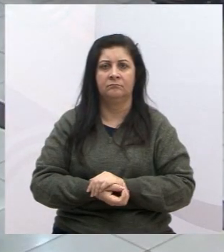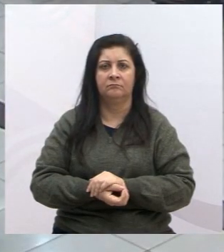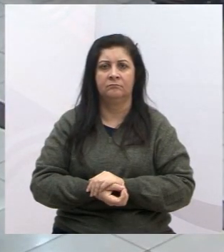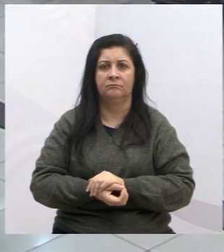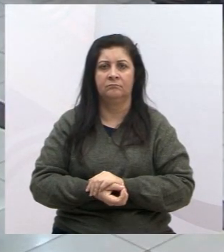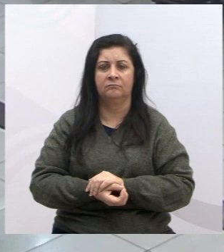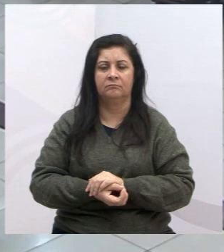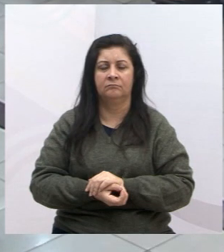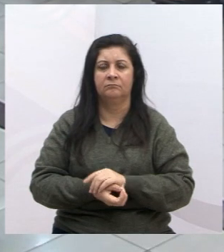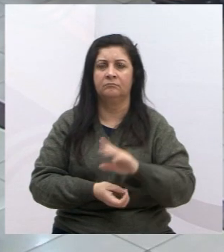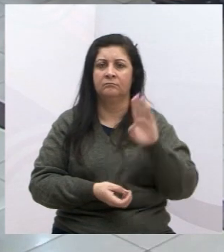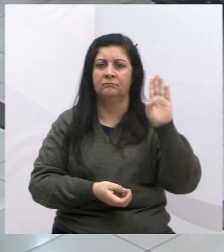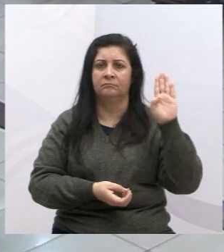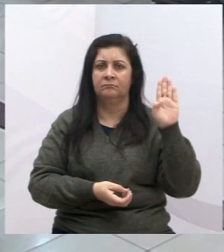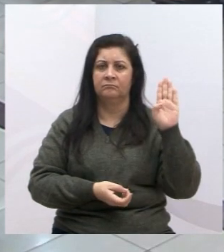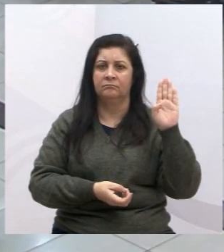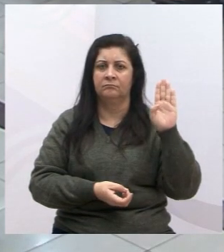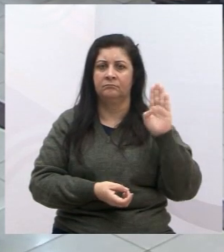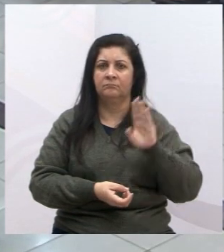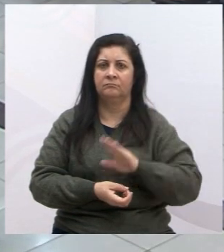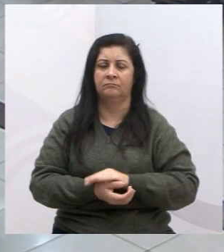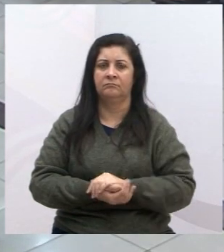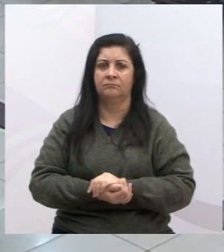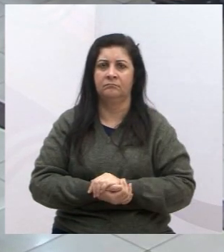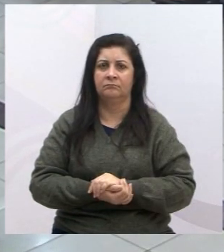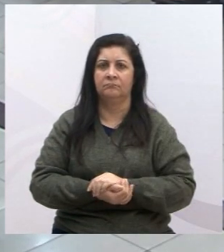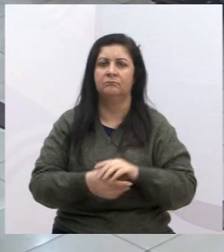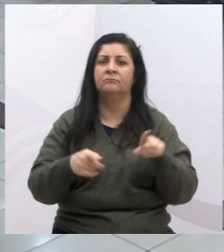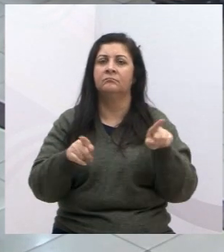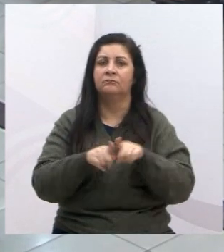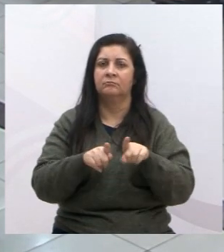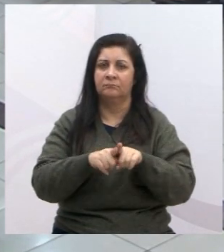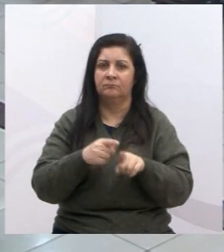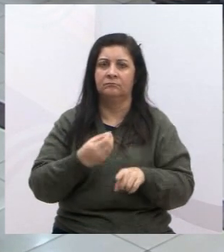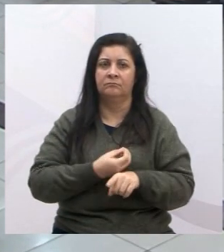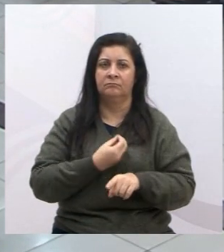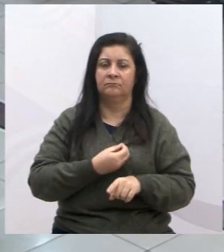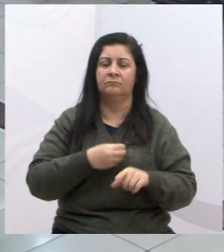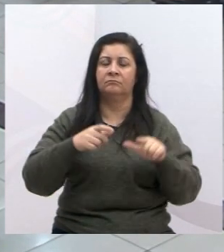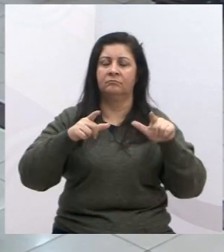Senhor presidente, também quero contribuir, também dizer que sou morador daquela região.